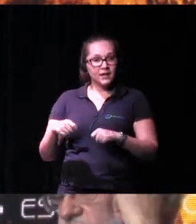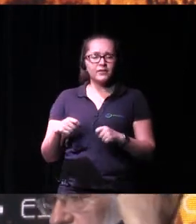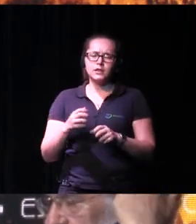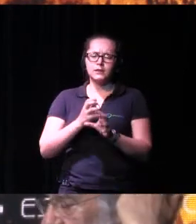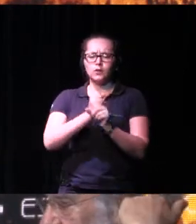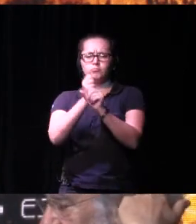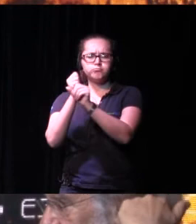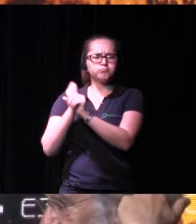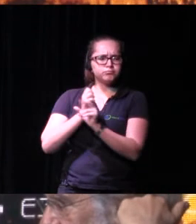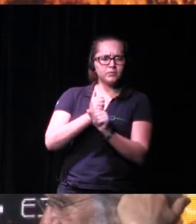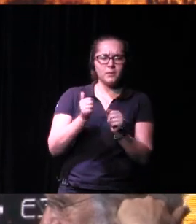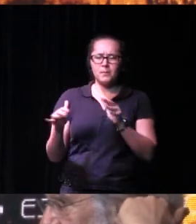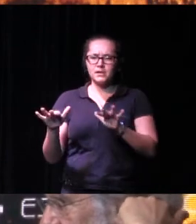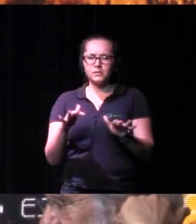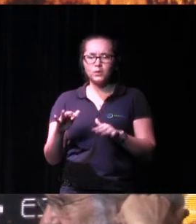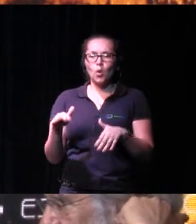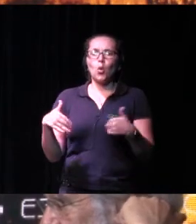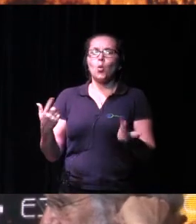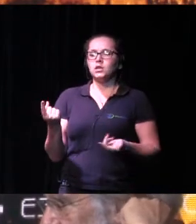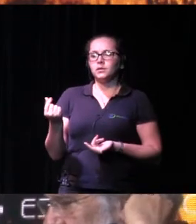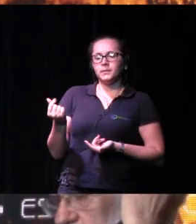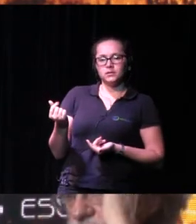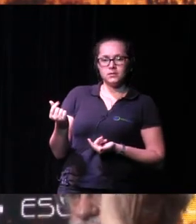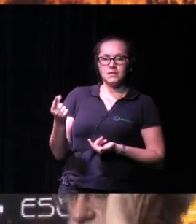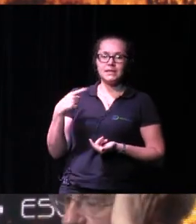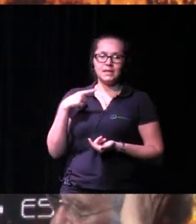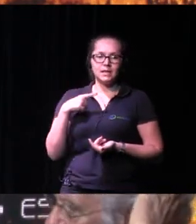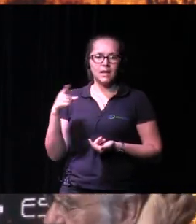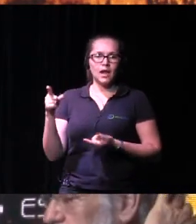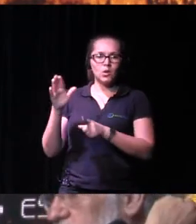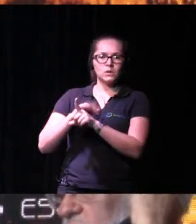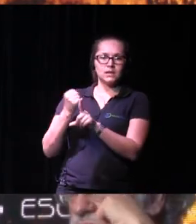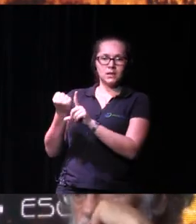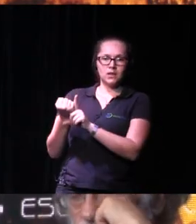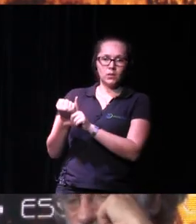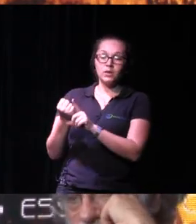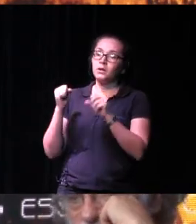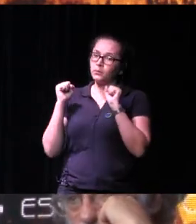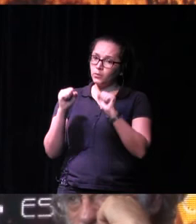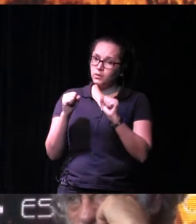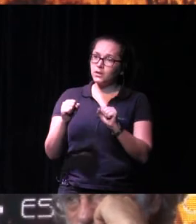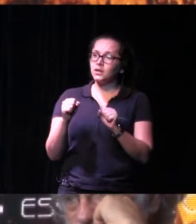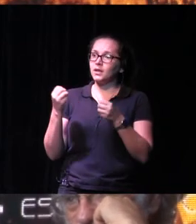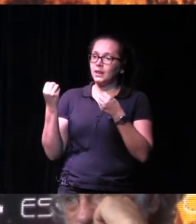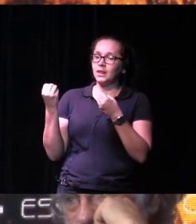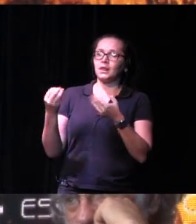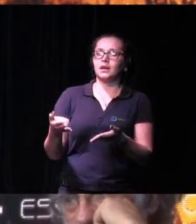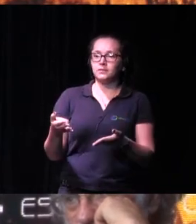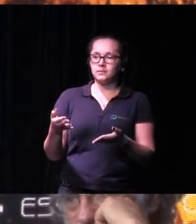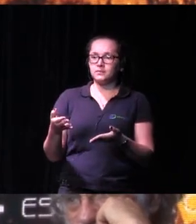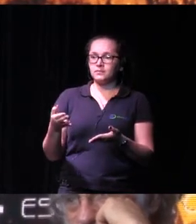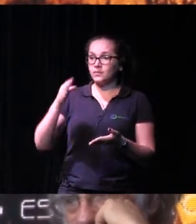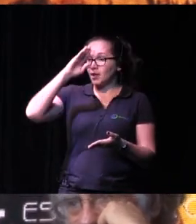do custo-benefício que teria um cidadão que poderia ceder de